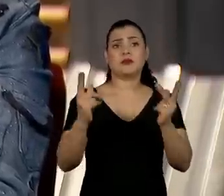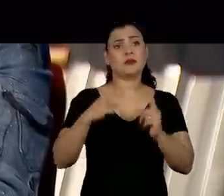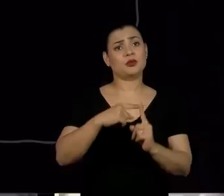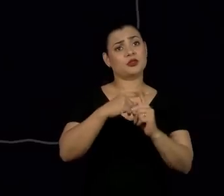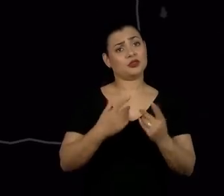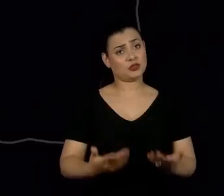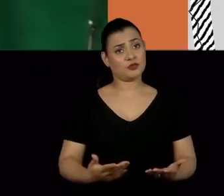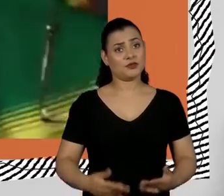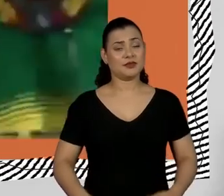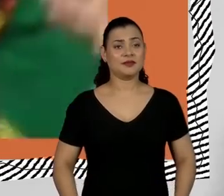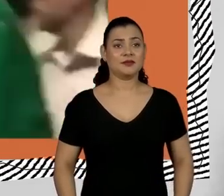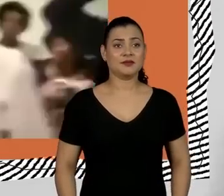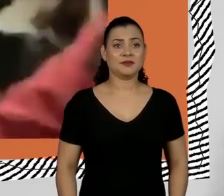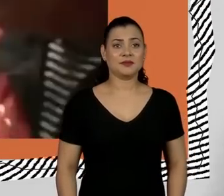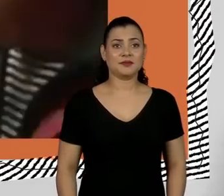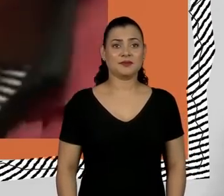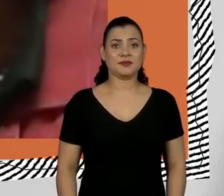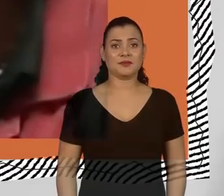positiva